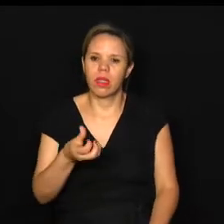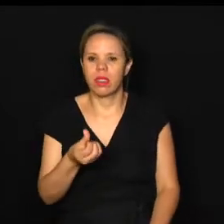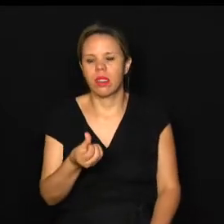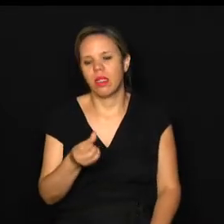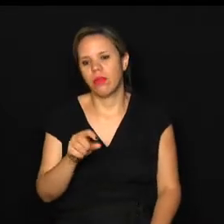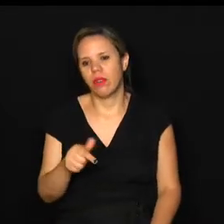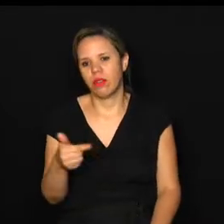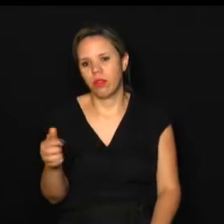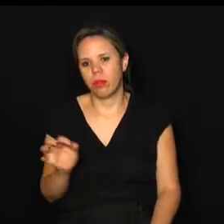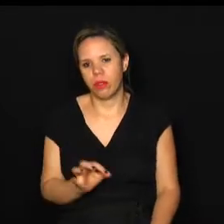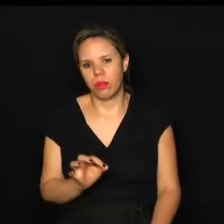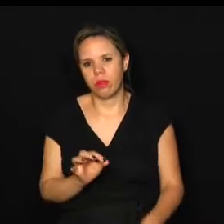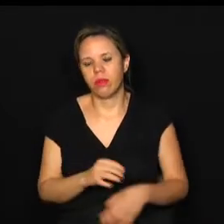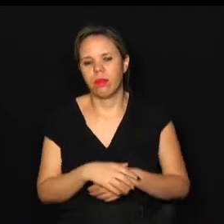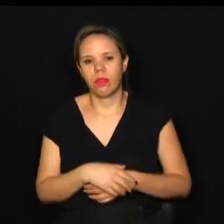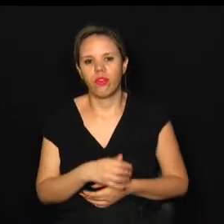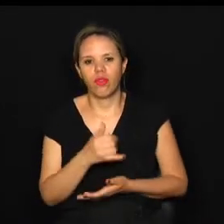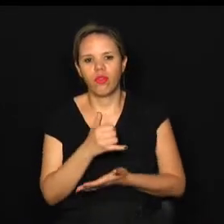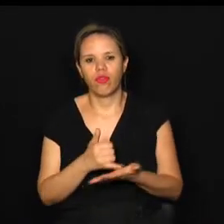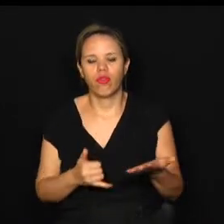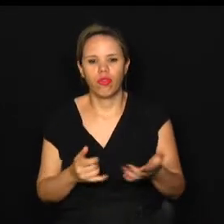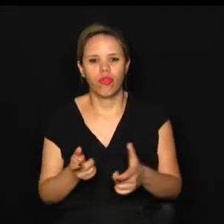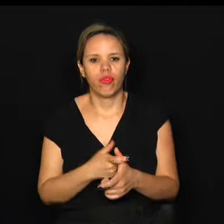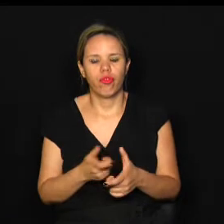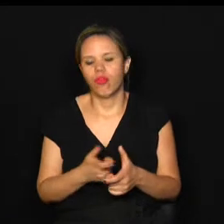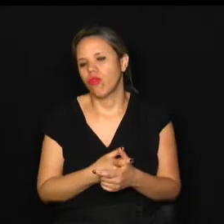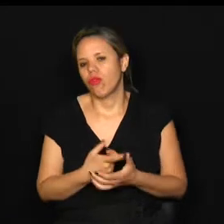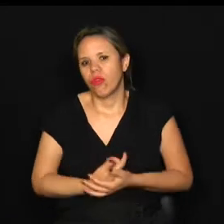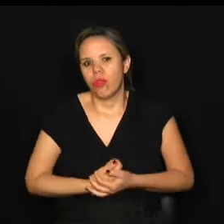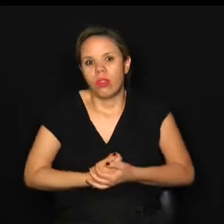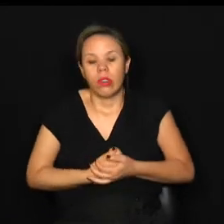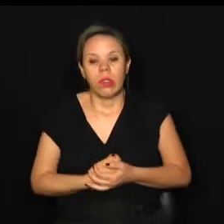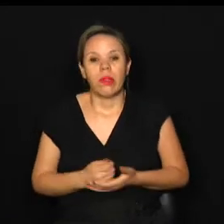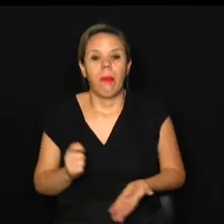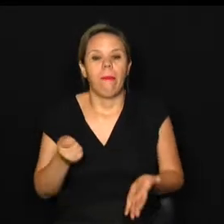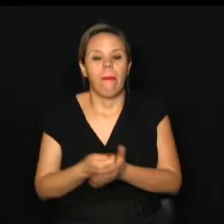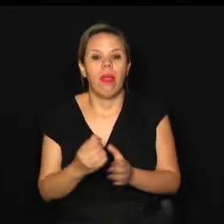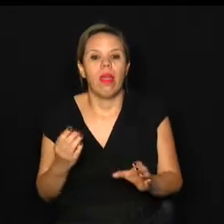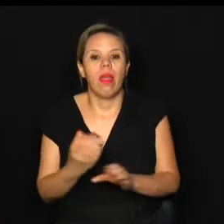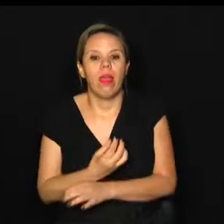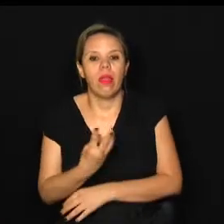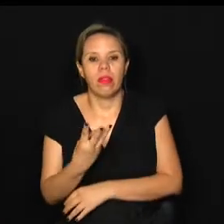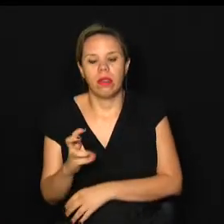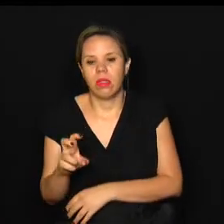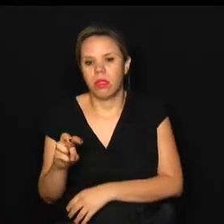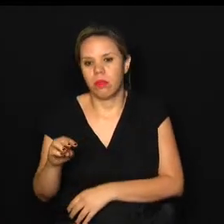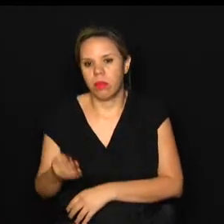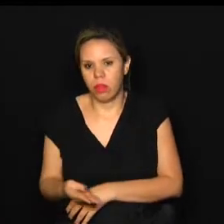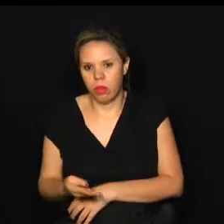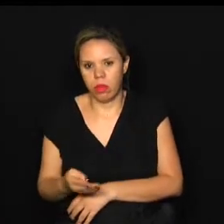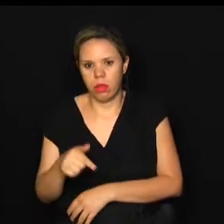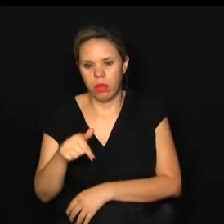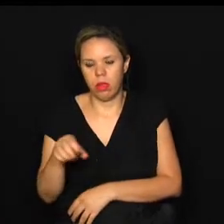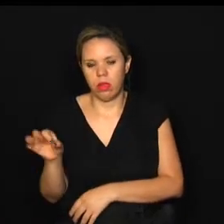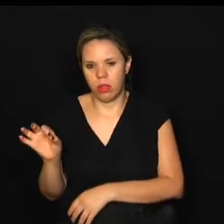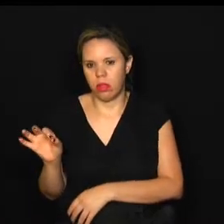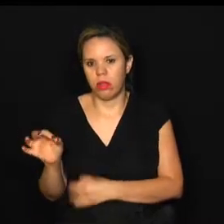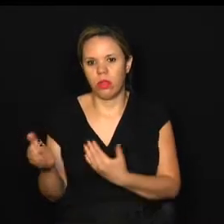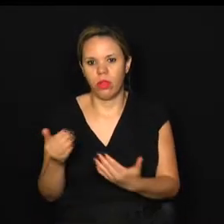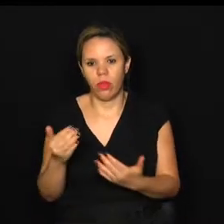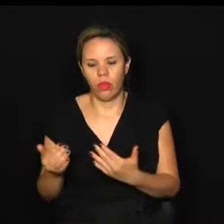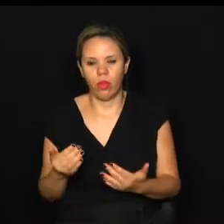6,2%. Juros e encargos da dívida foram liquidados até aqui 35.700.000, uma variação